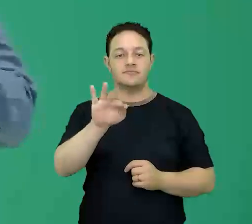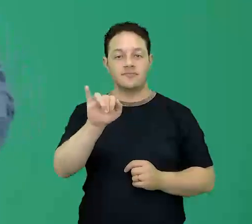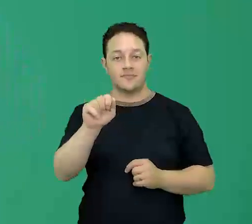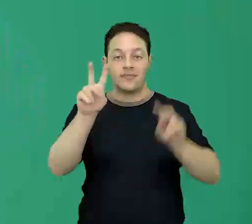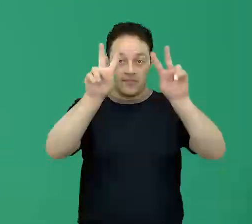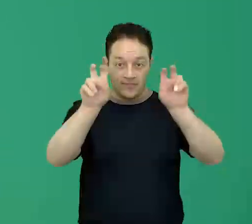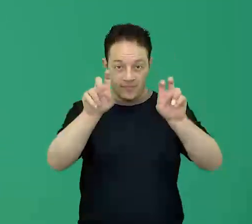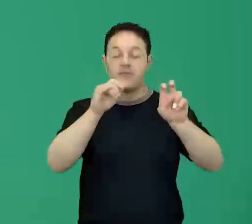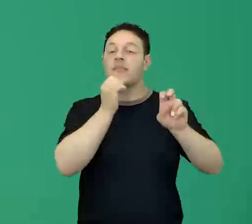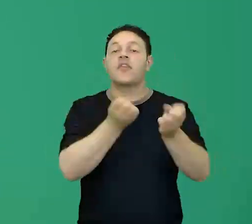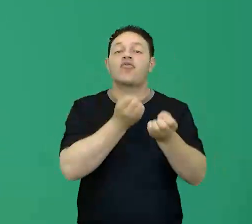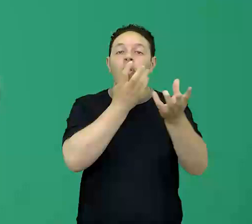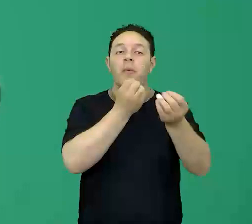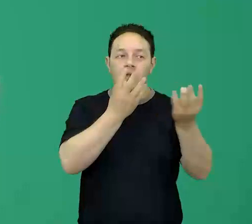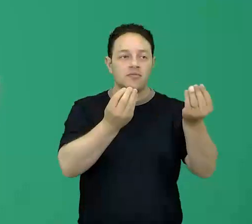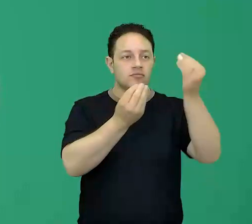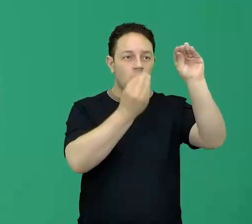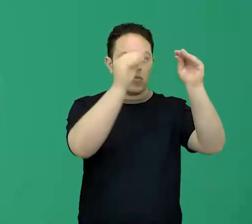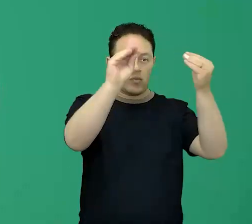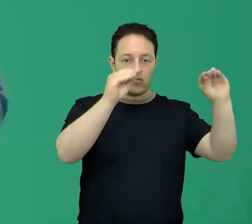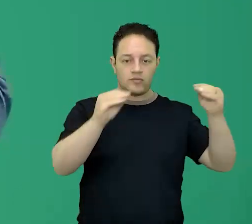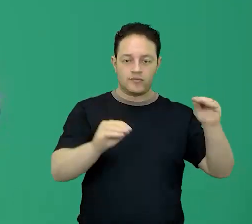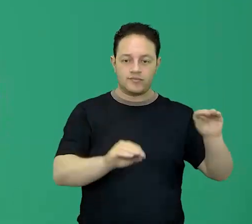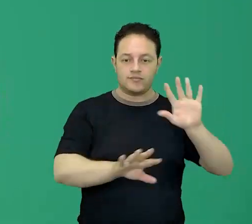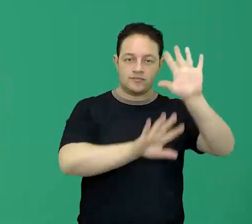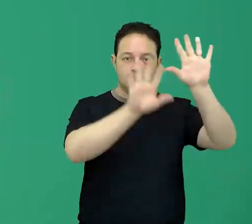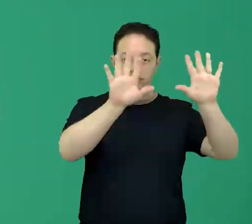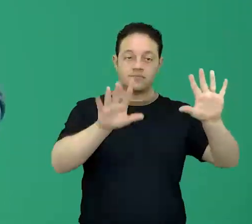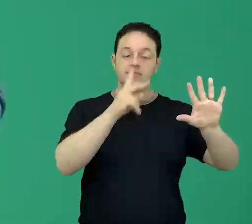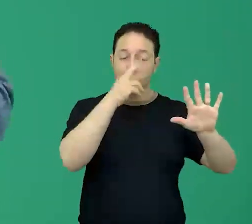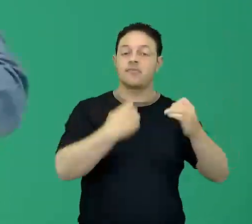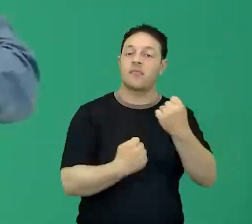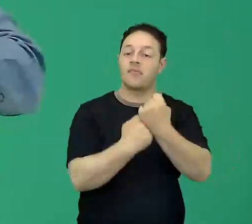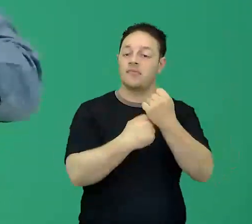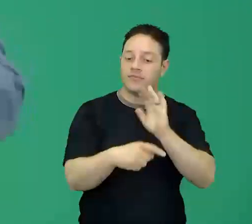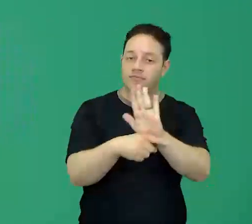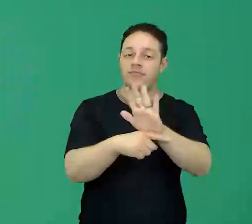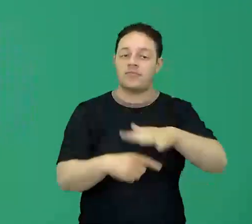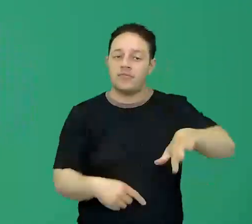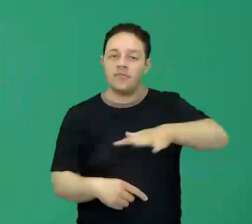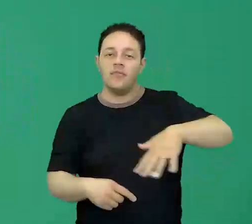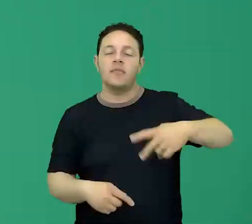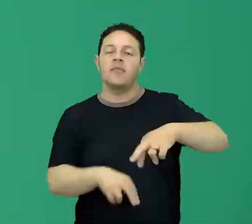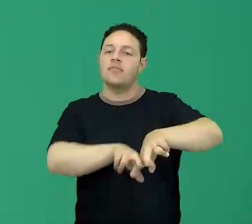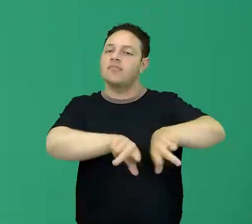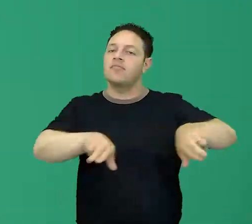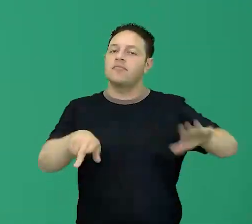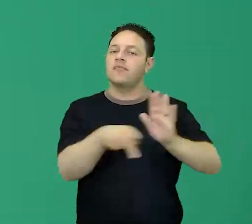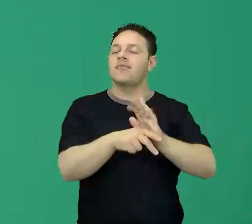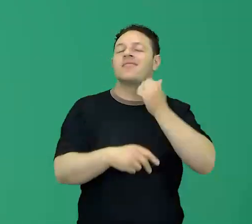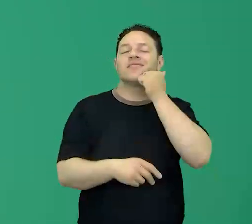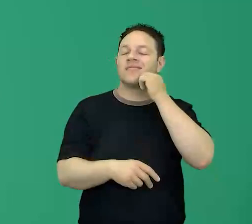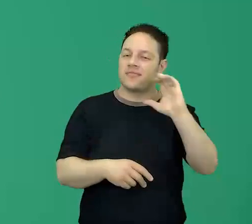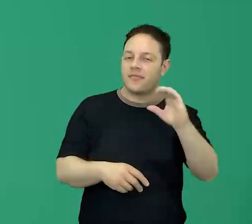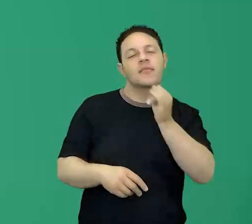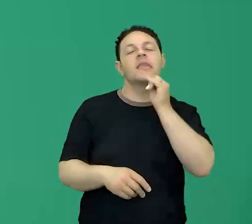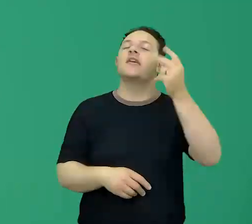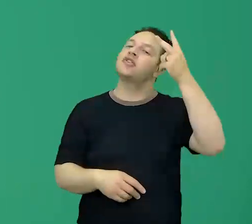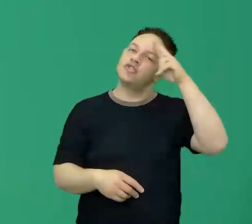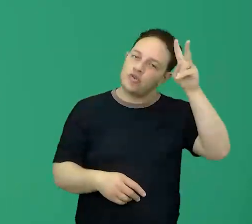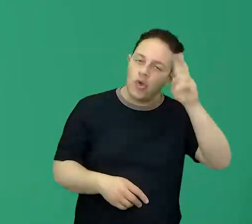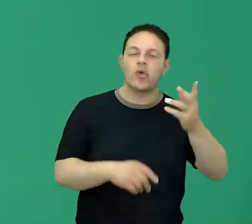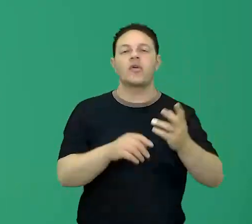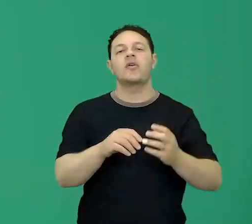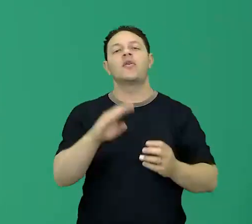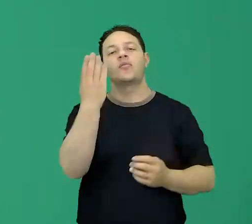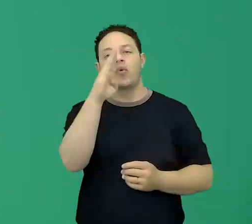dados obtidos por ela servem de apoio para todas as outras áreas das ciências. Então a gente está falando de história, está